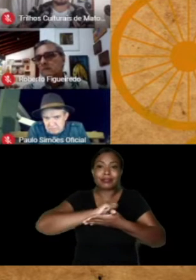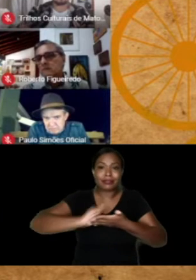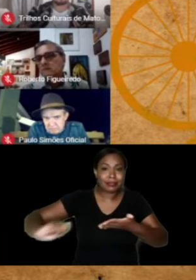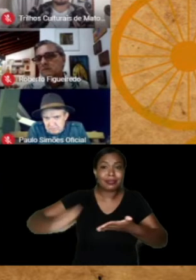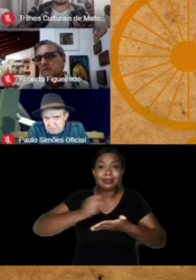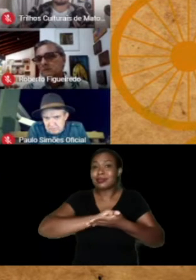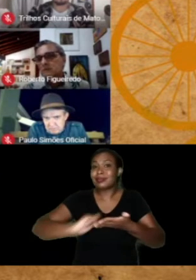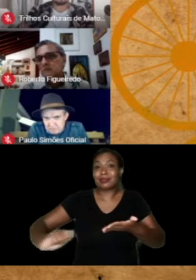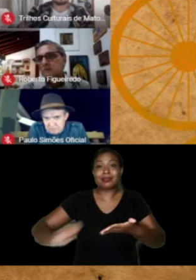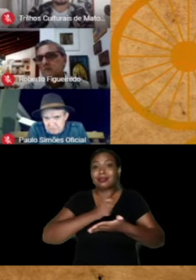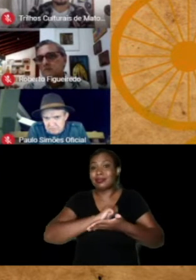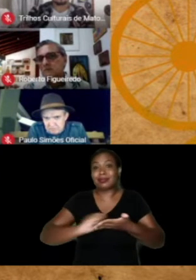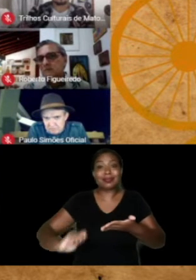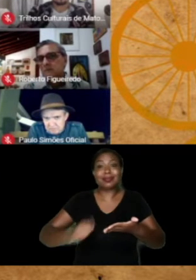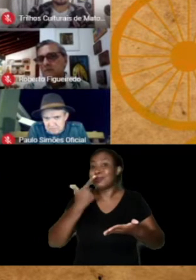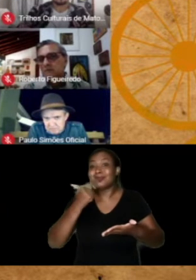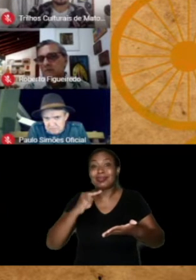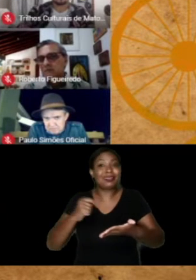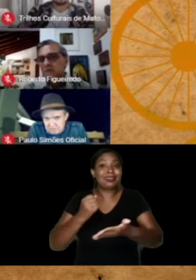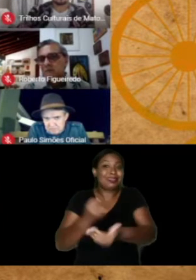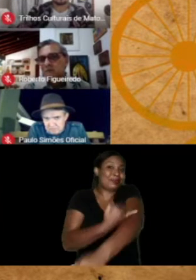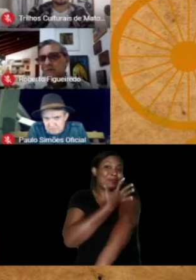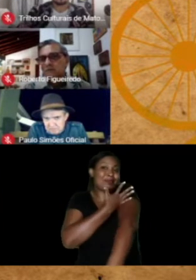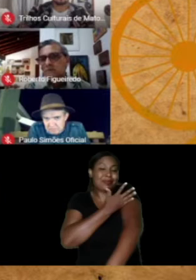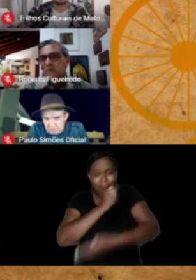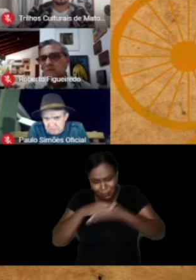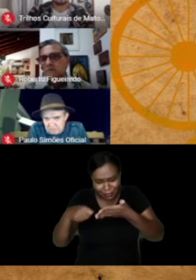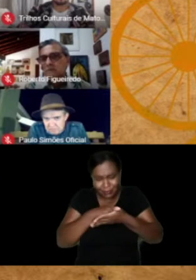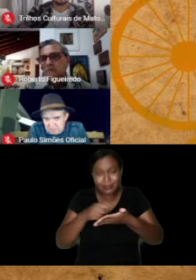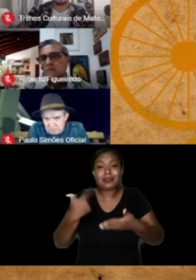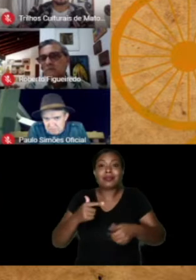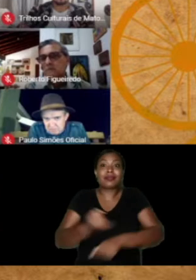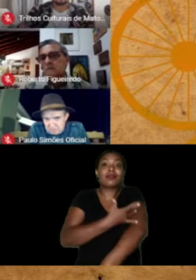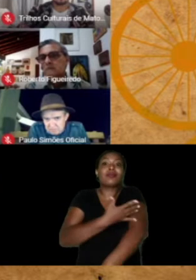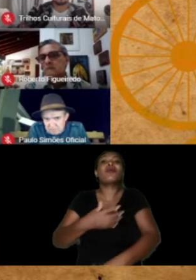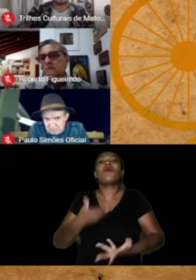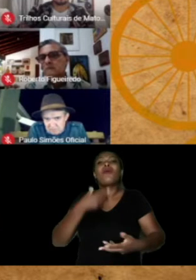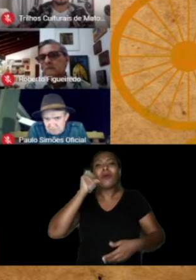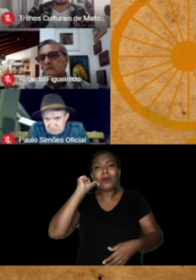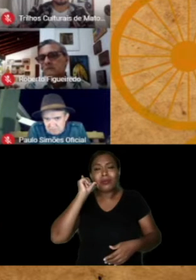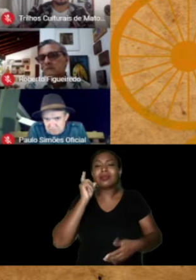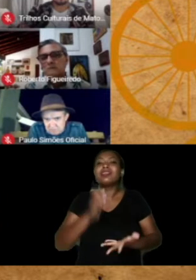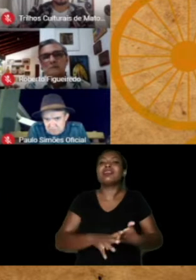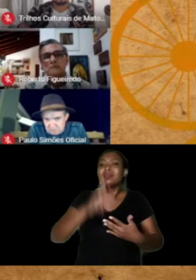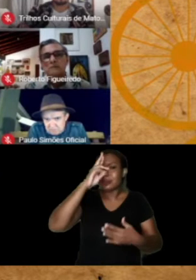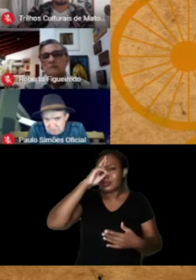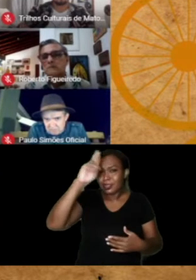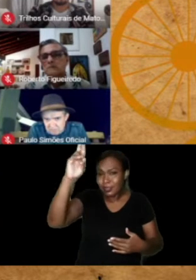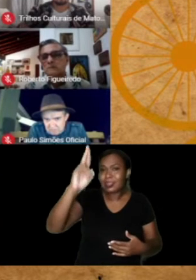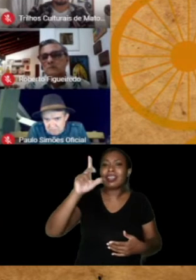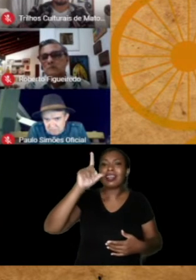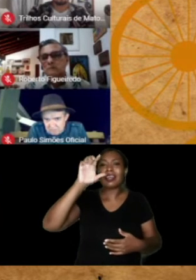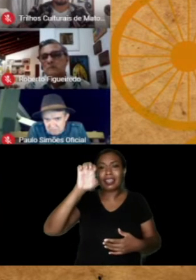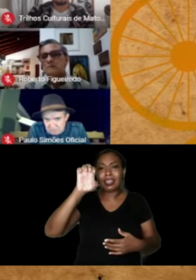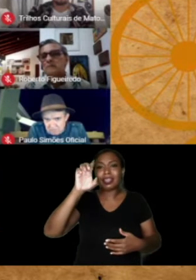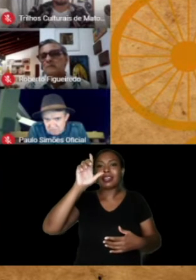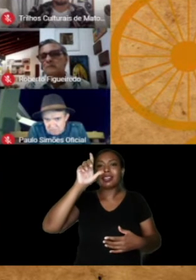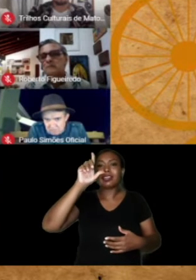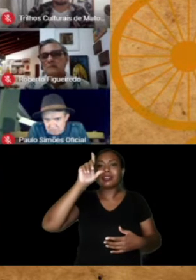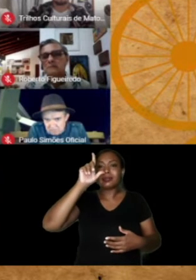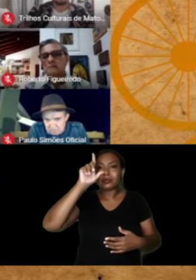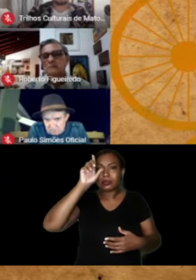não capta a emoção. Ontem nós vimos o seu Edgar, eu vi ontem o Paulinho, eu vi aquele